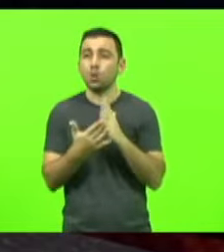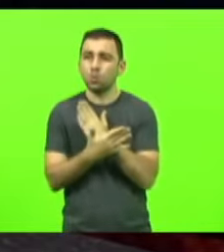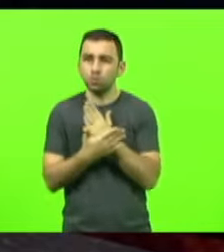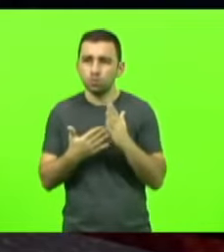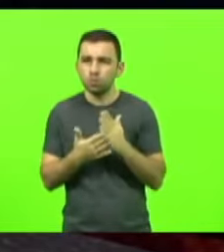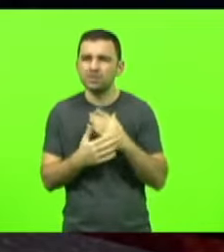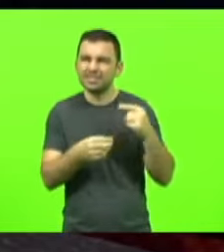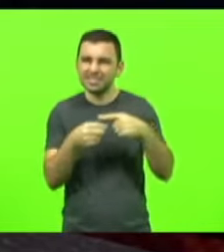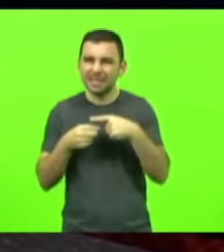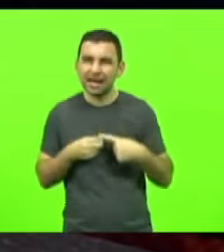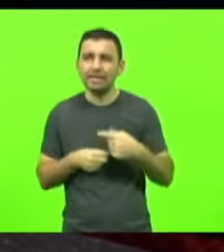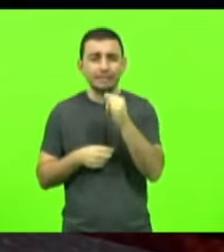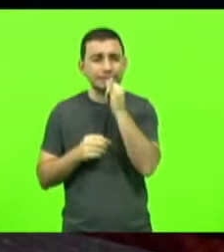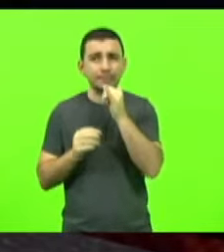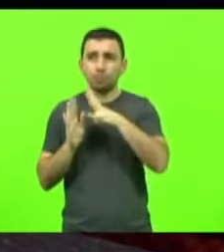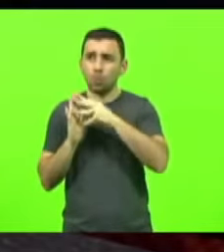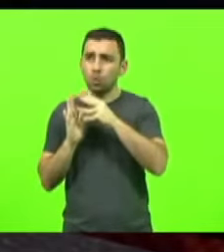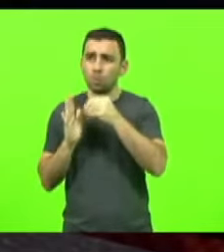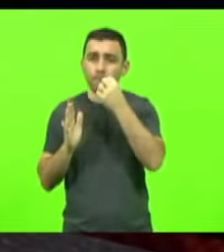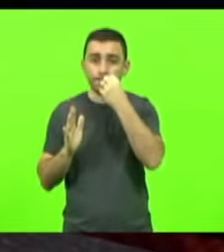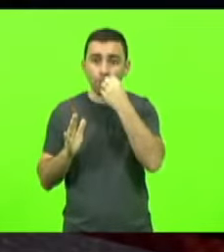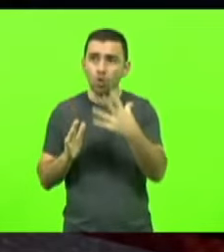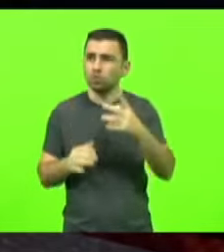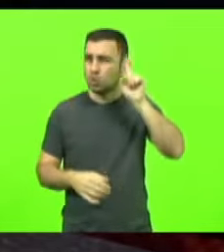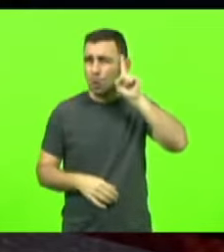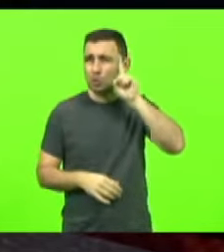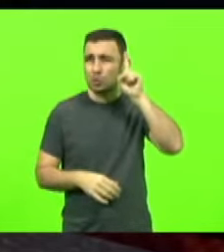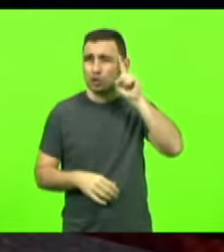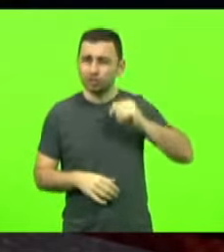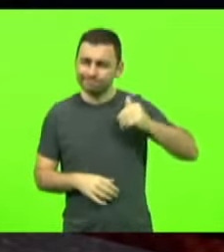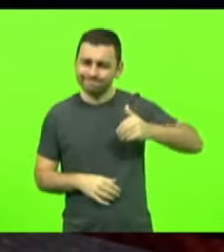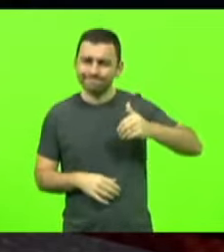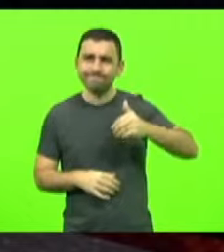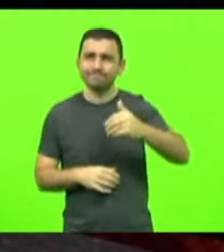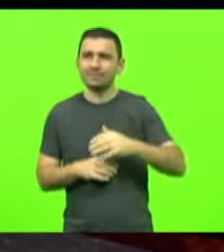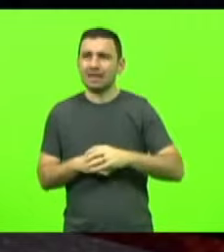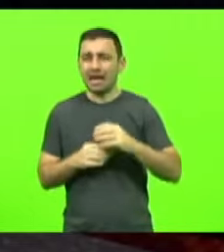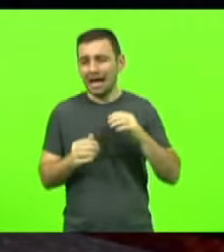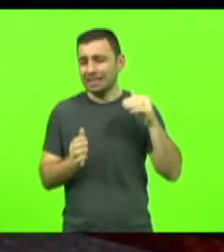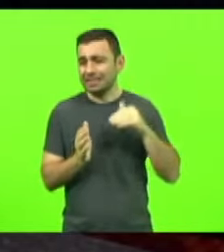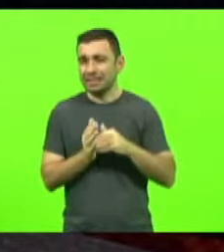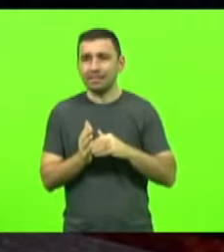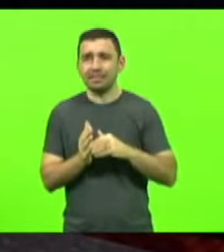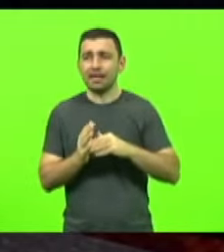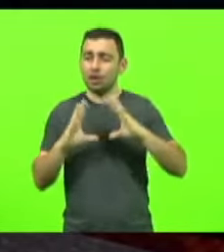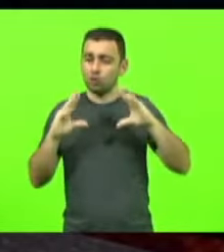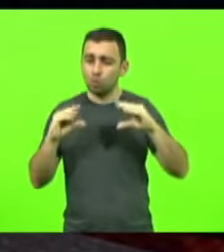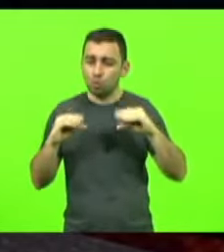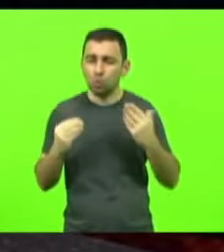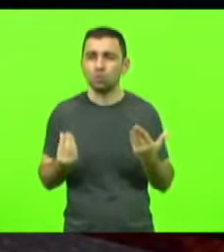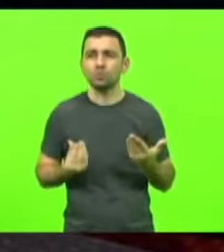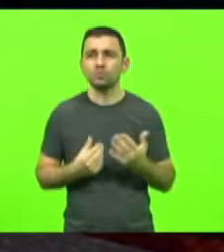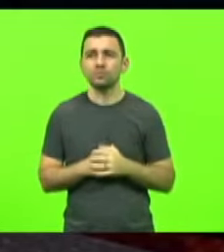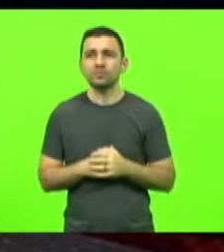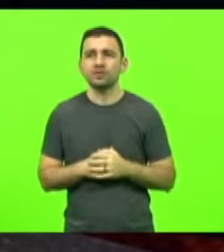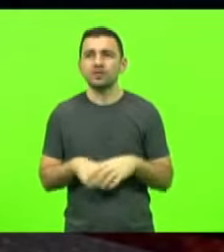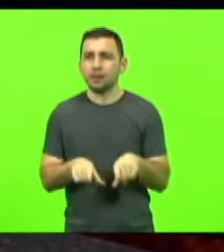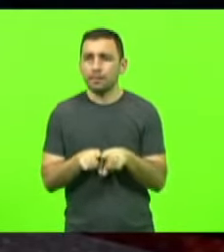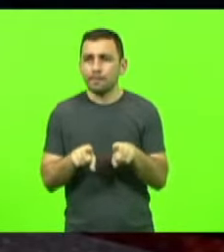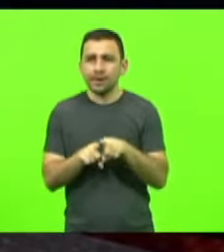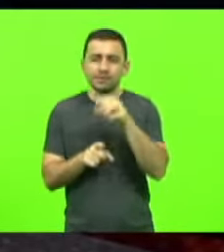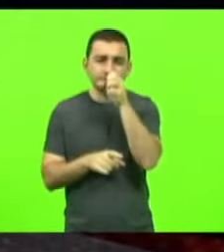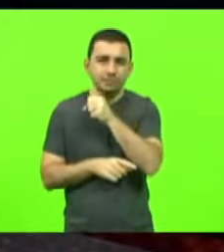nisso, fazem vacinação todo dia, esticam à noite quando tem vacina, fazem final de